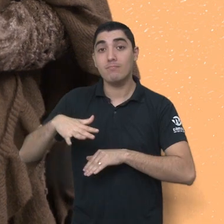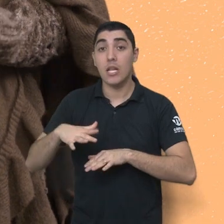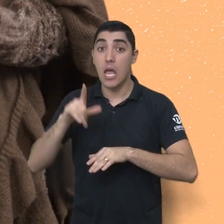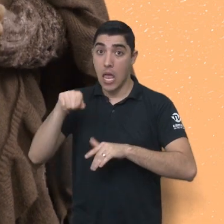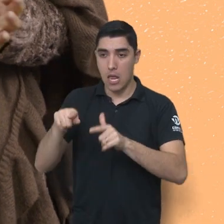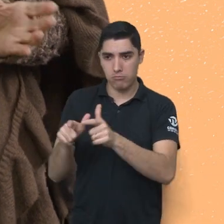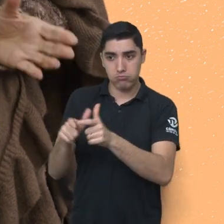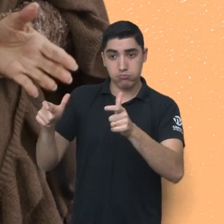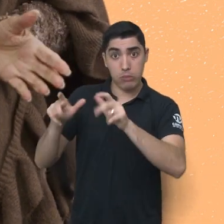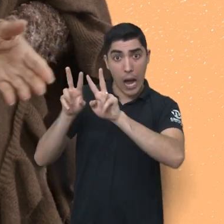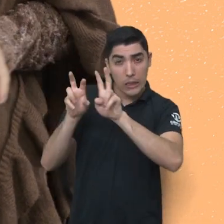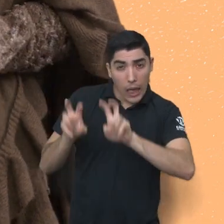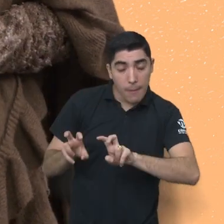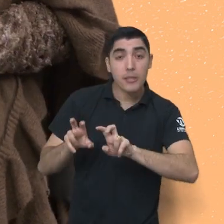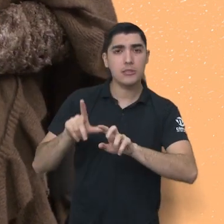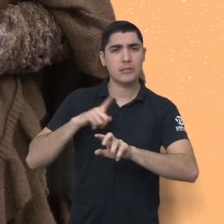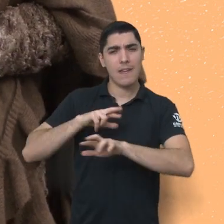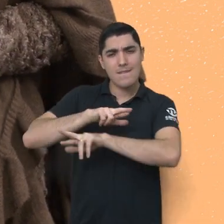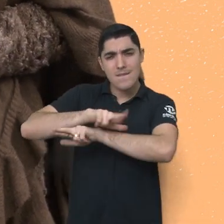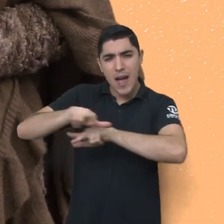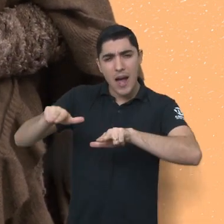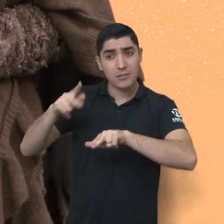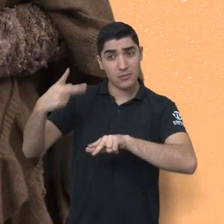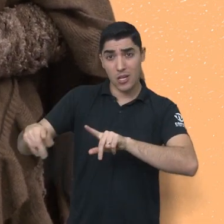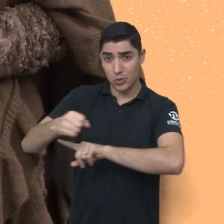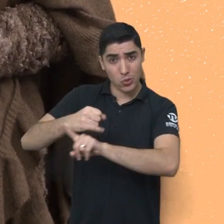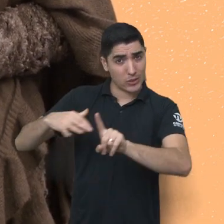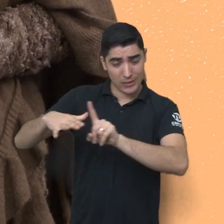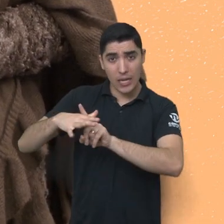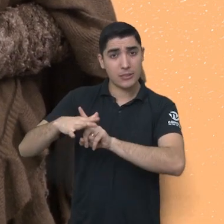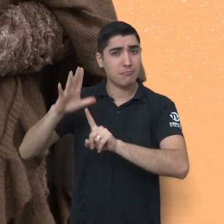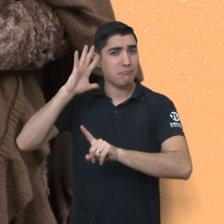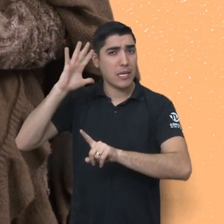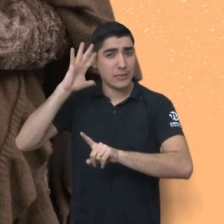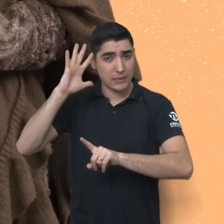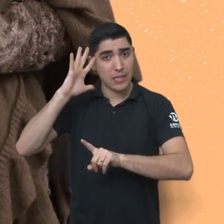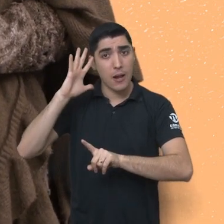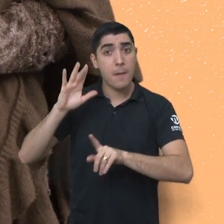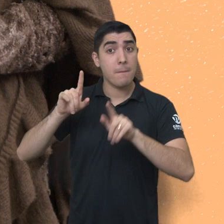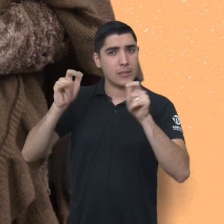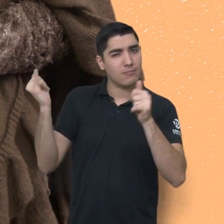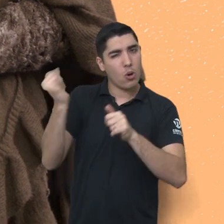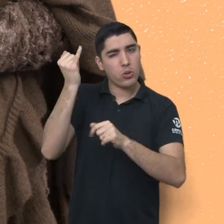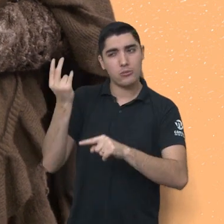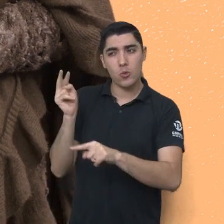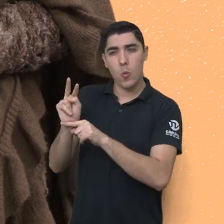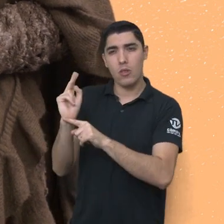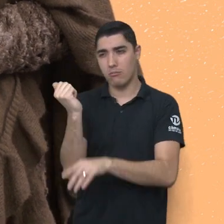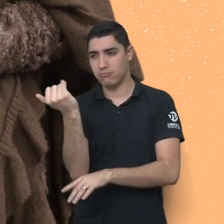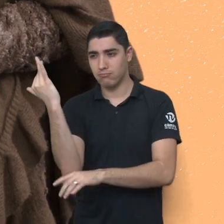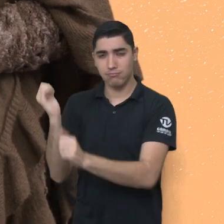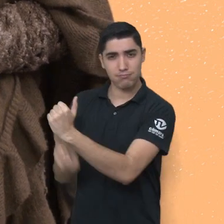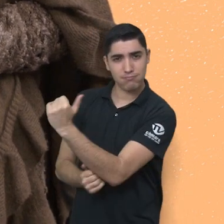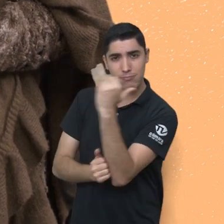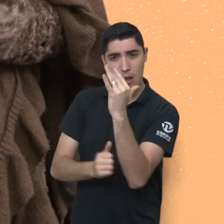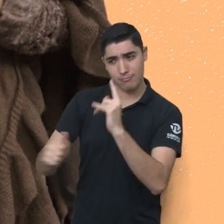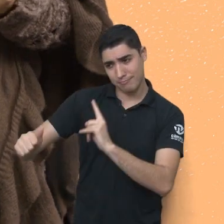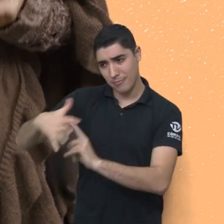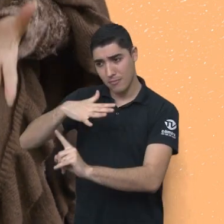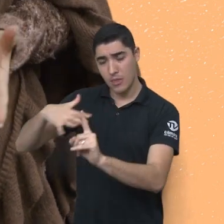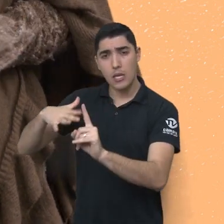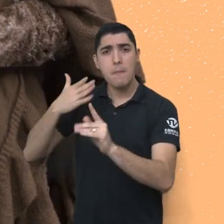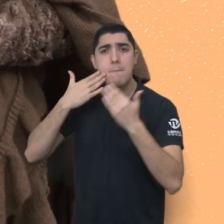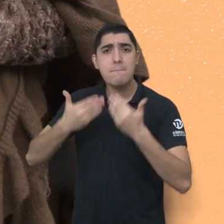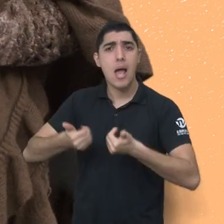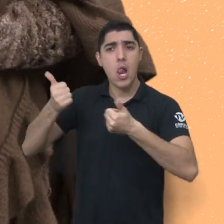um assunto amplo que envolve vários setores da sociedade mas essencial para a preservação do meio ambiente para